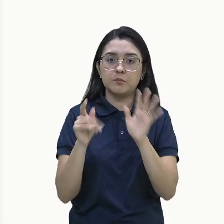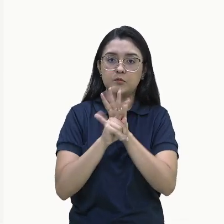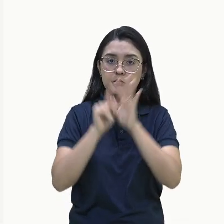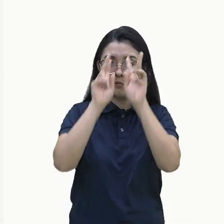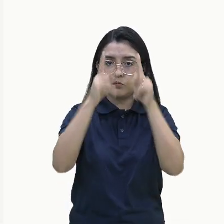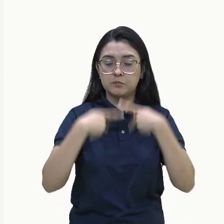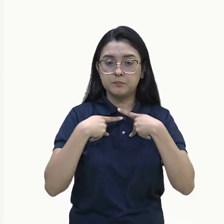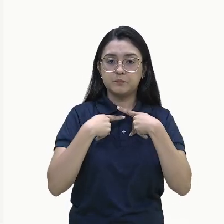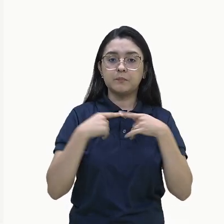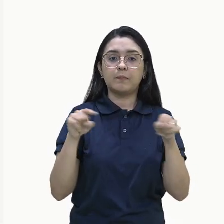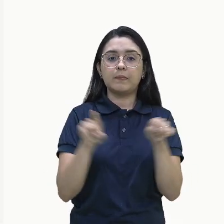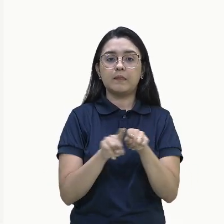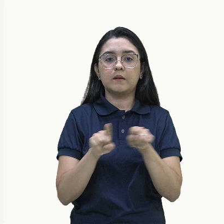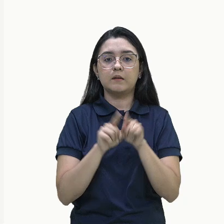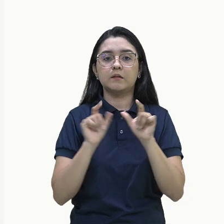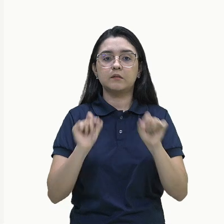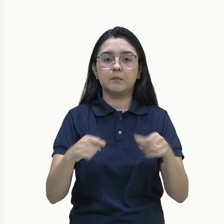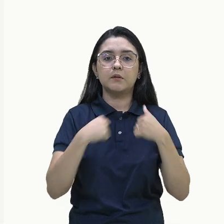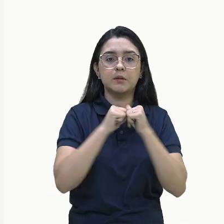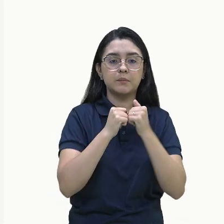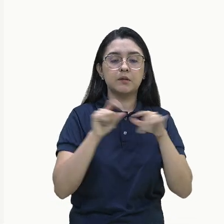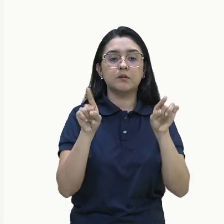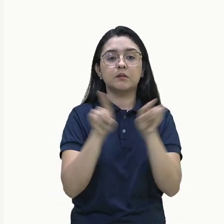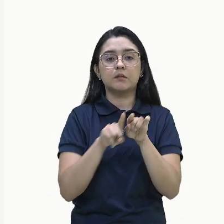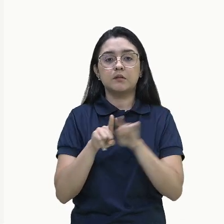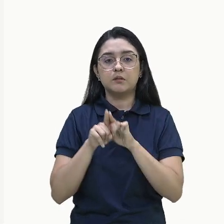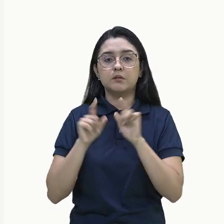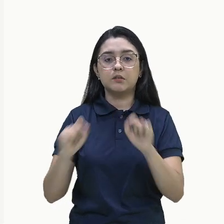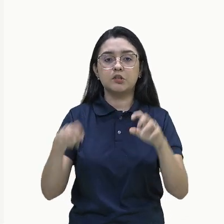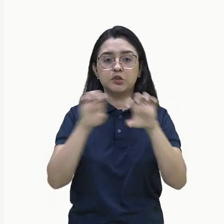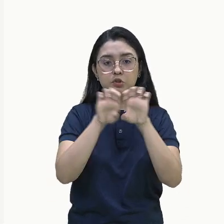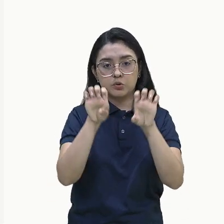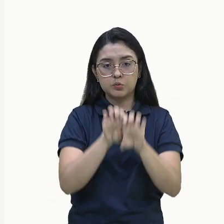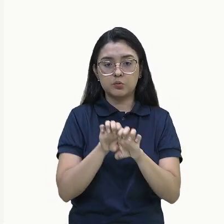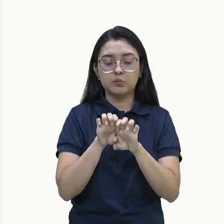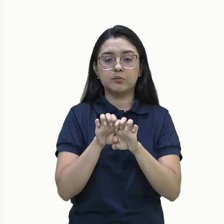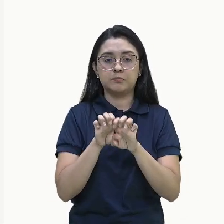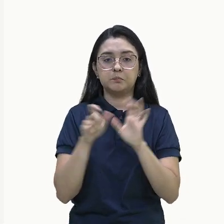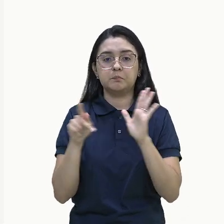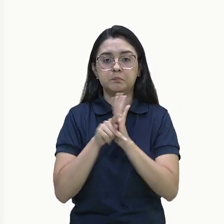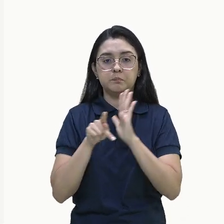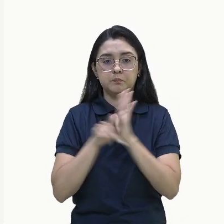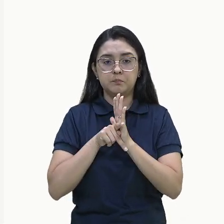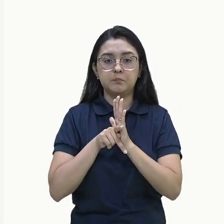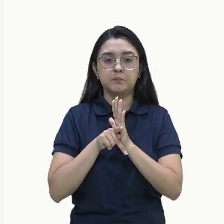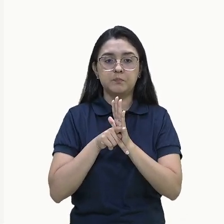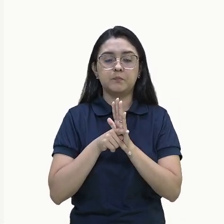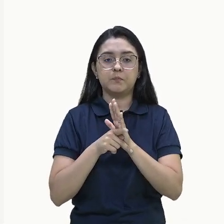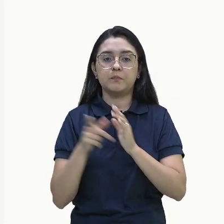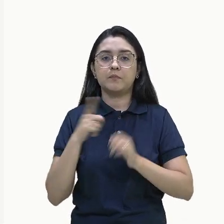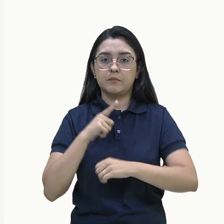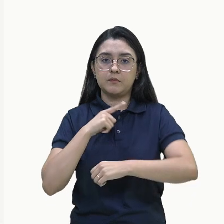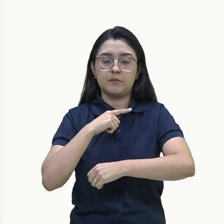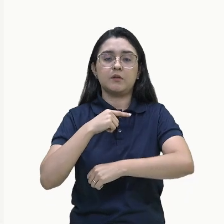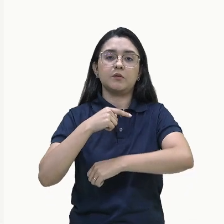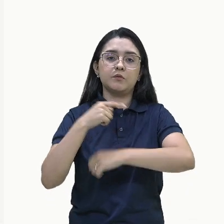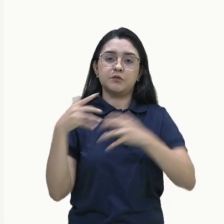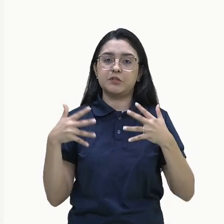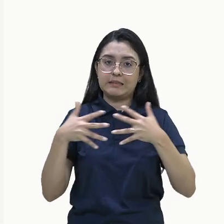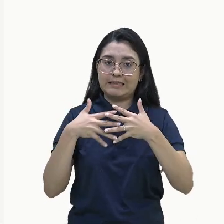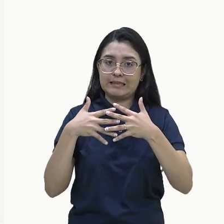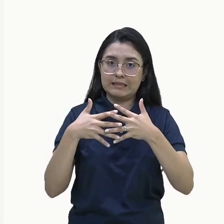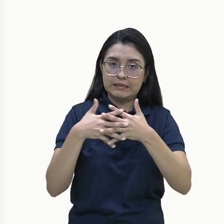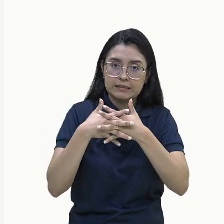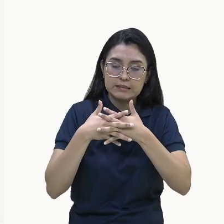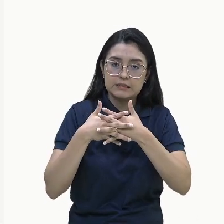vários ligamentos, né, estruturas que estão ali fixando esses tecidos,